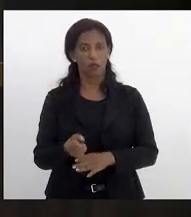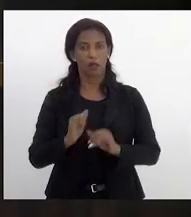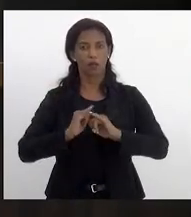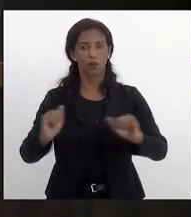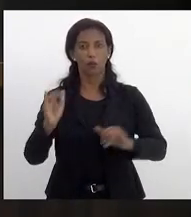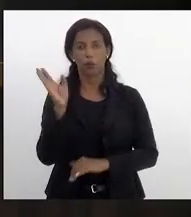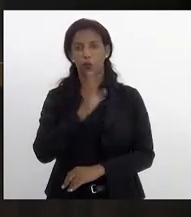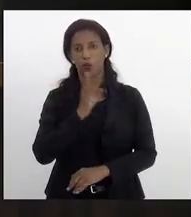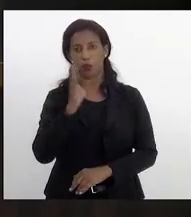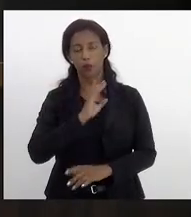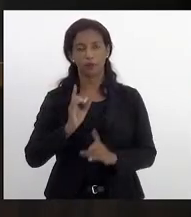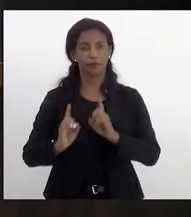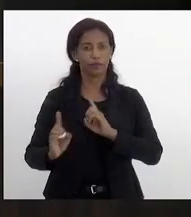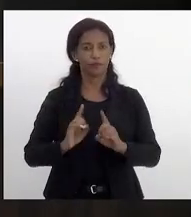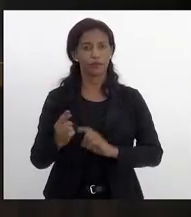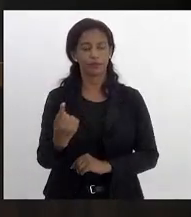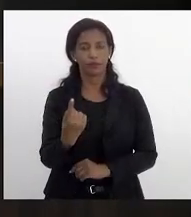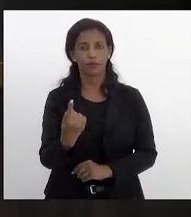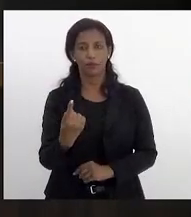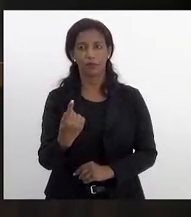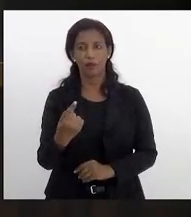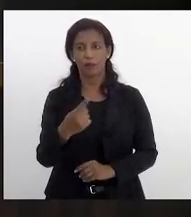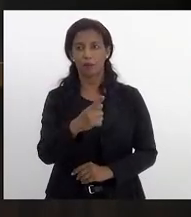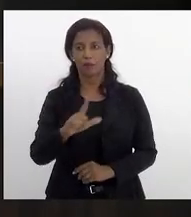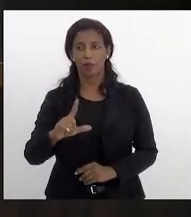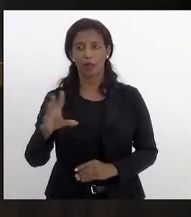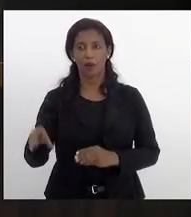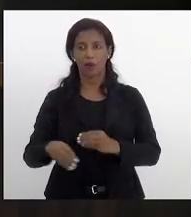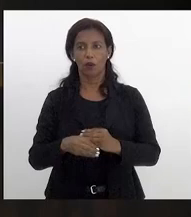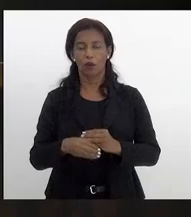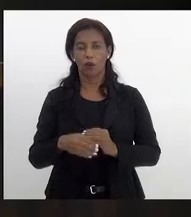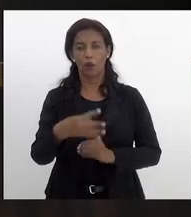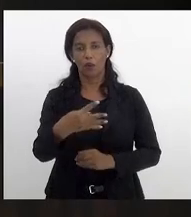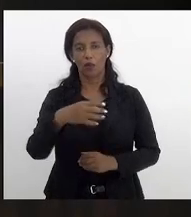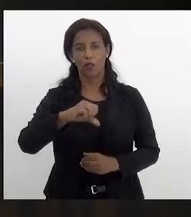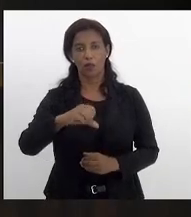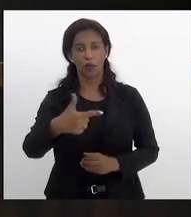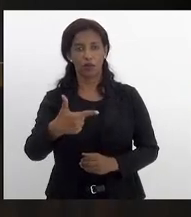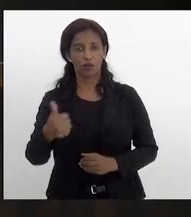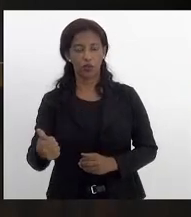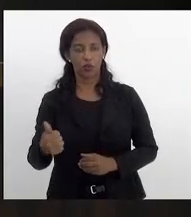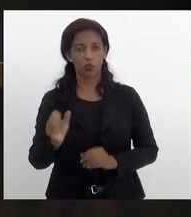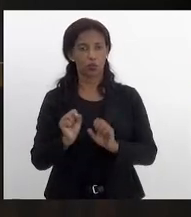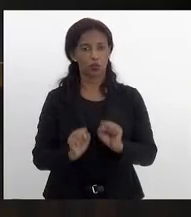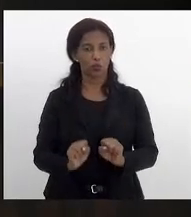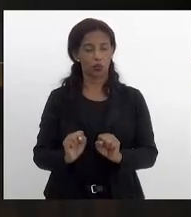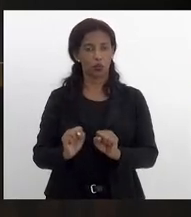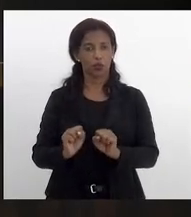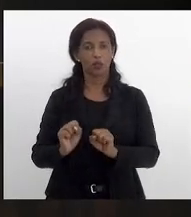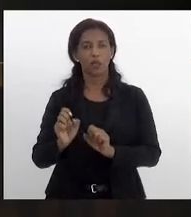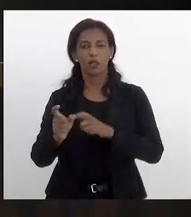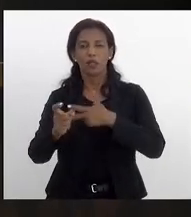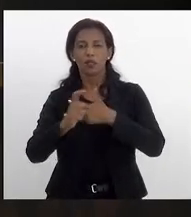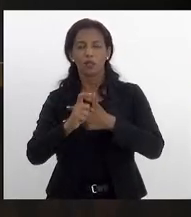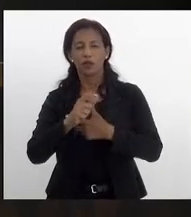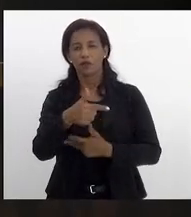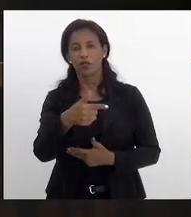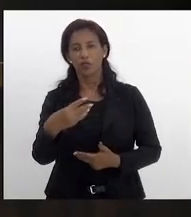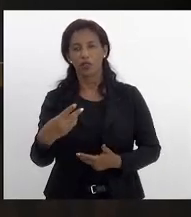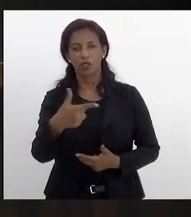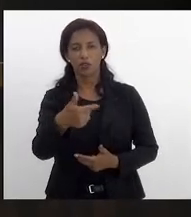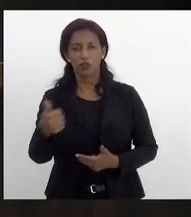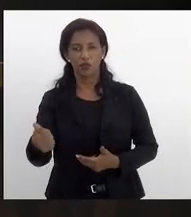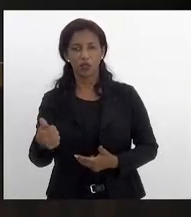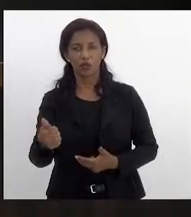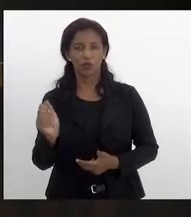Anuncio, em regime de urgência, em discussão única, projeto de lei complementar 49-21, de autoria do Poder Executivo, mensagem 23-21, que dispõe